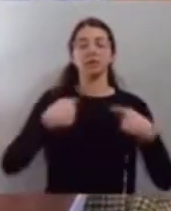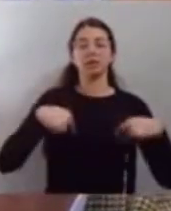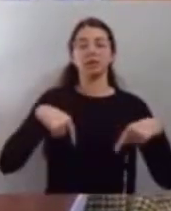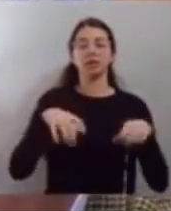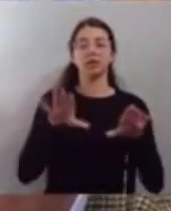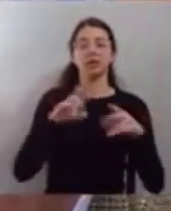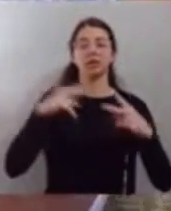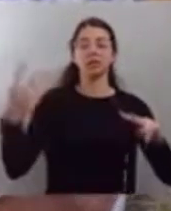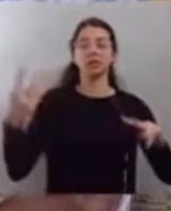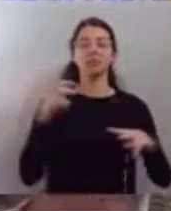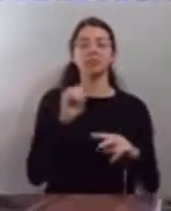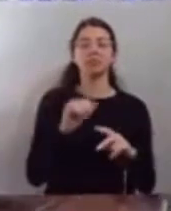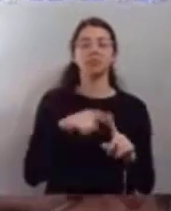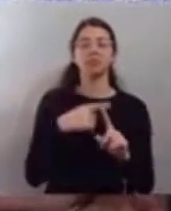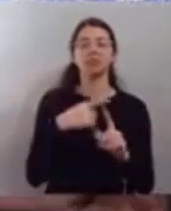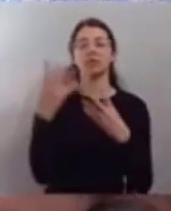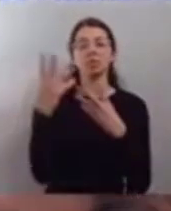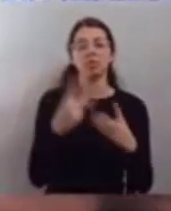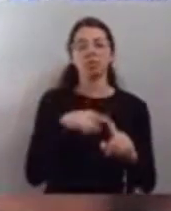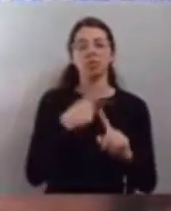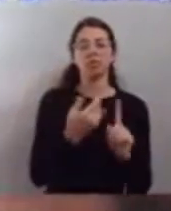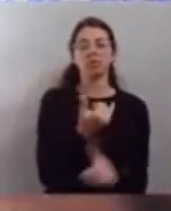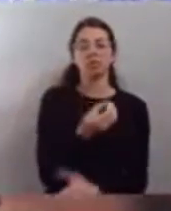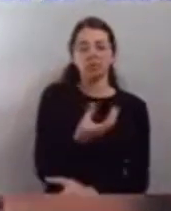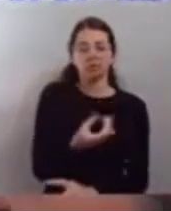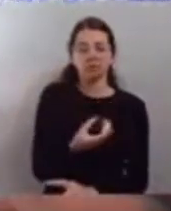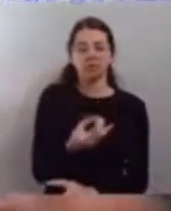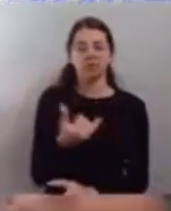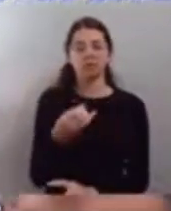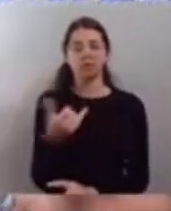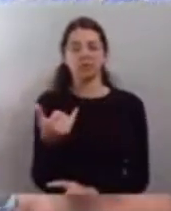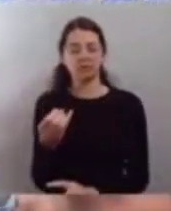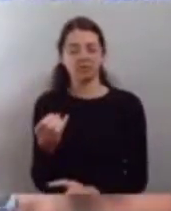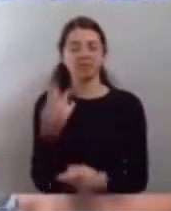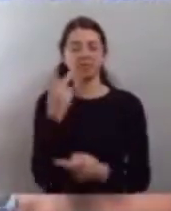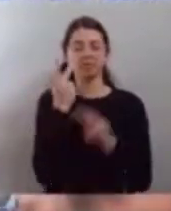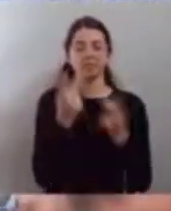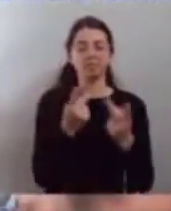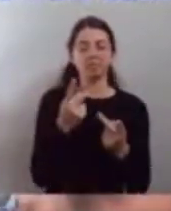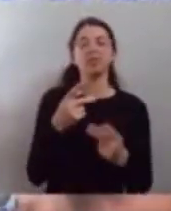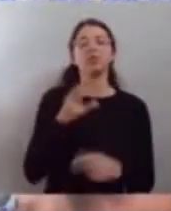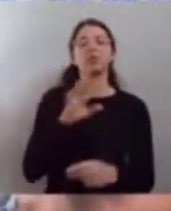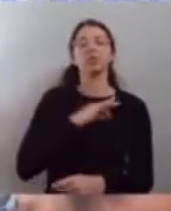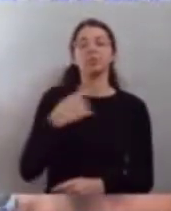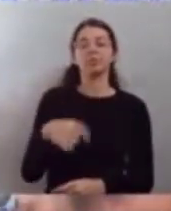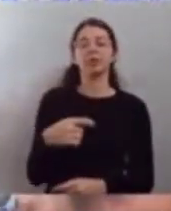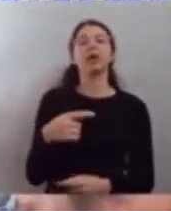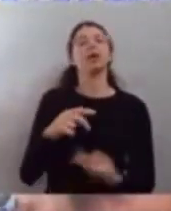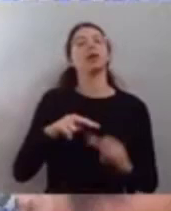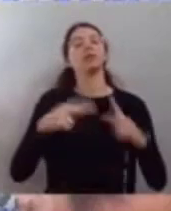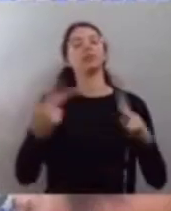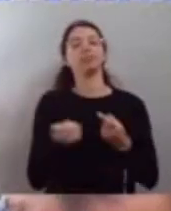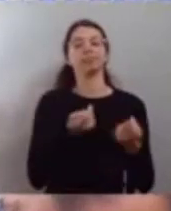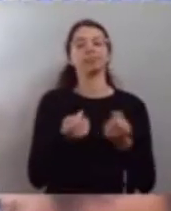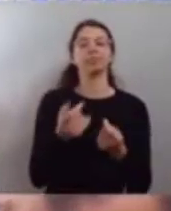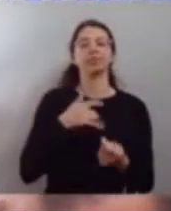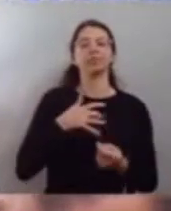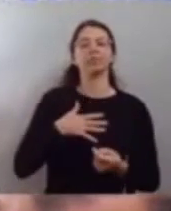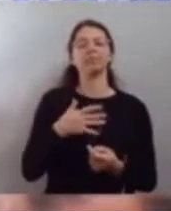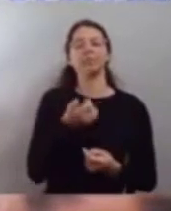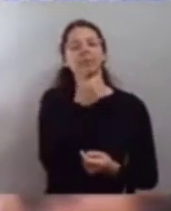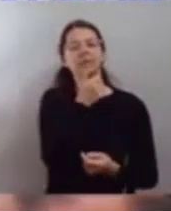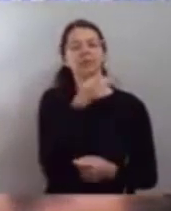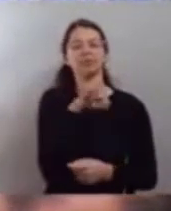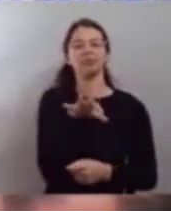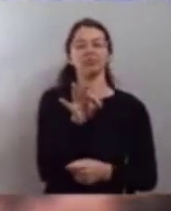e 2020 o senhor presidente afirmou ainda vai este executivo tomar a decisão sobre o futuro do município e ainda